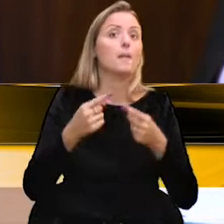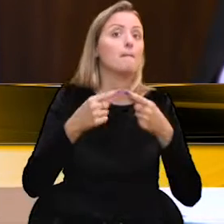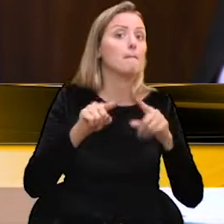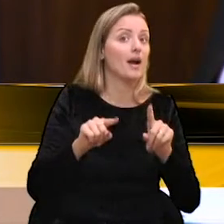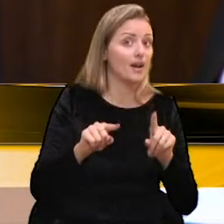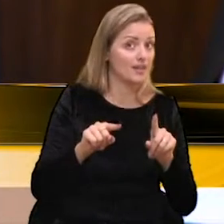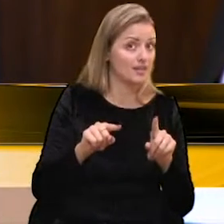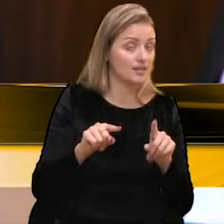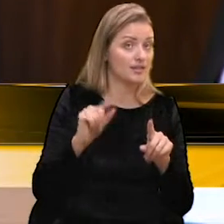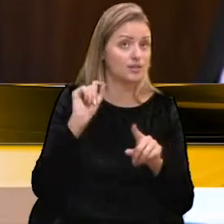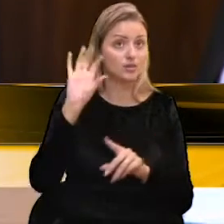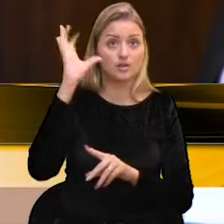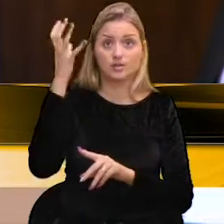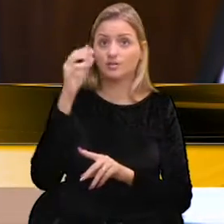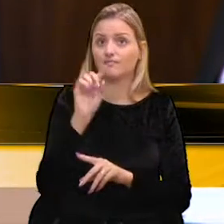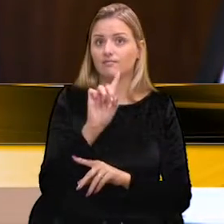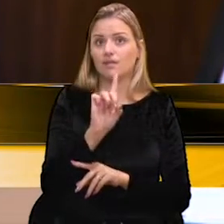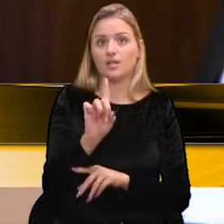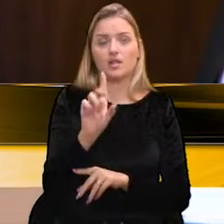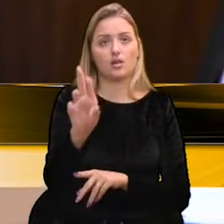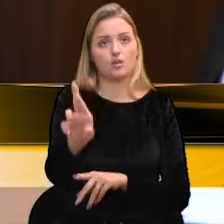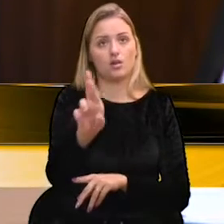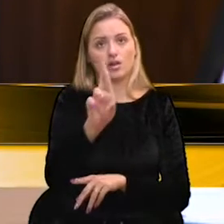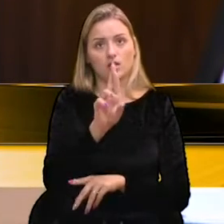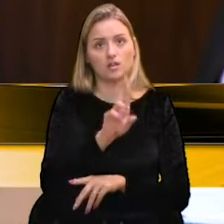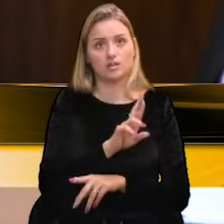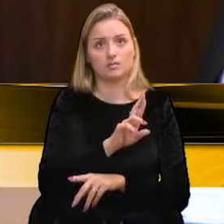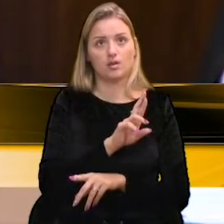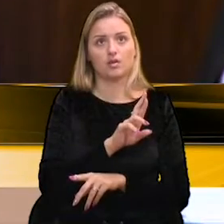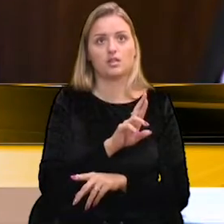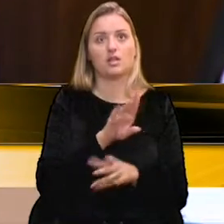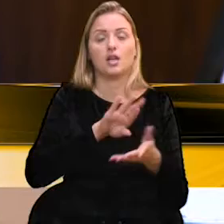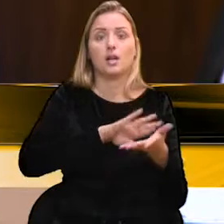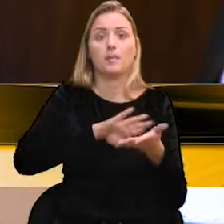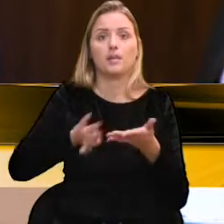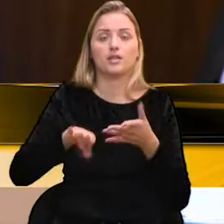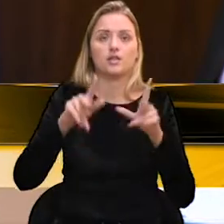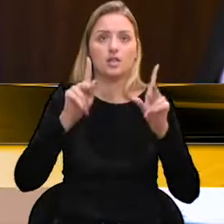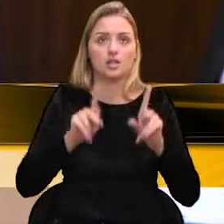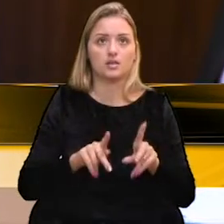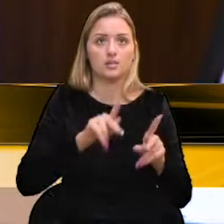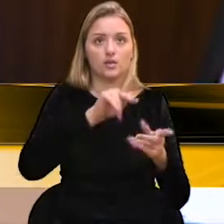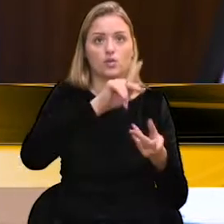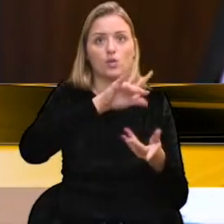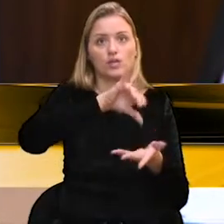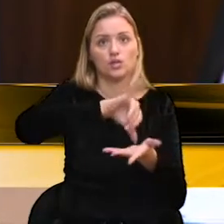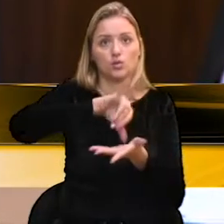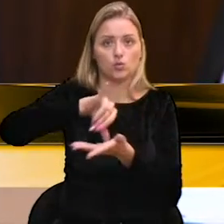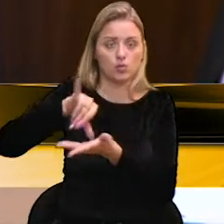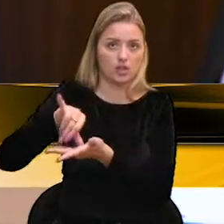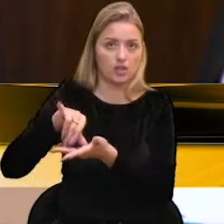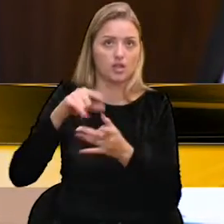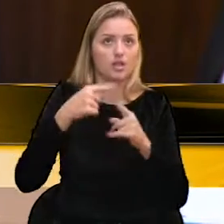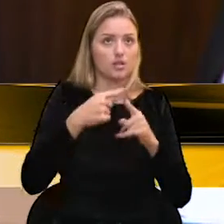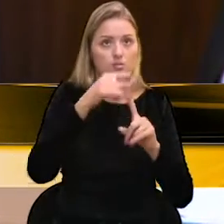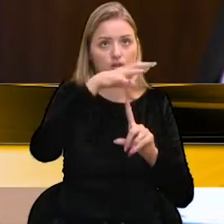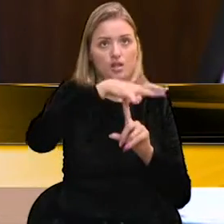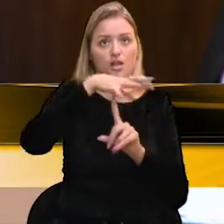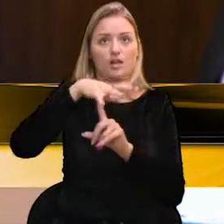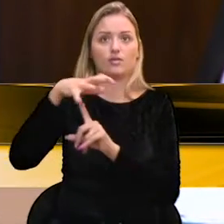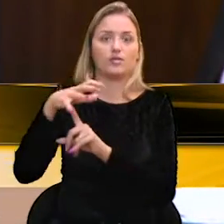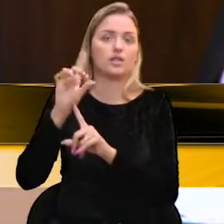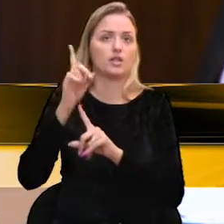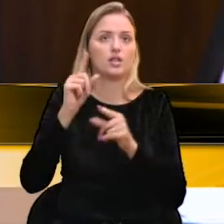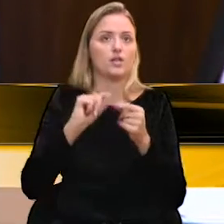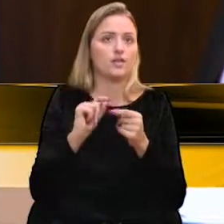isso não é um retorno a retirar dos ambulantes do centro, porque aí não dá para dizer que essa feira vai dar